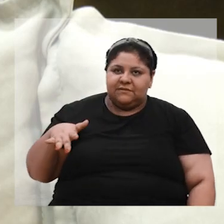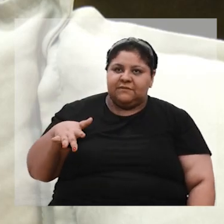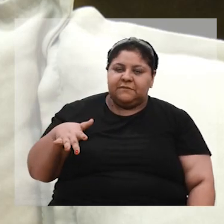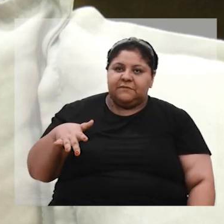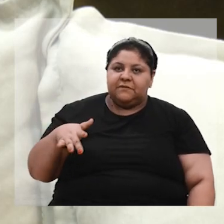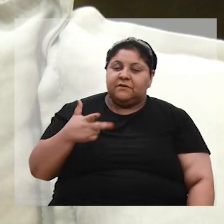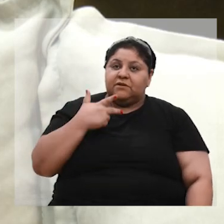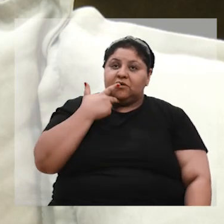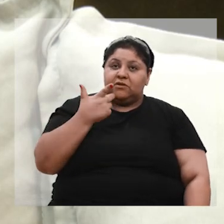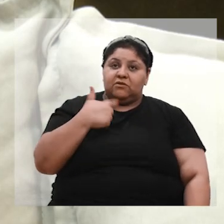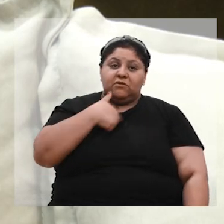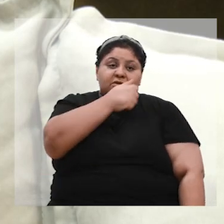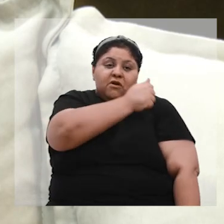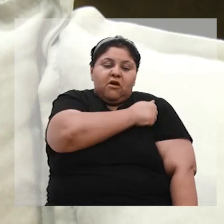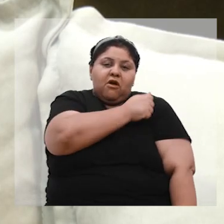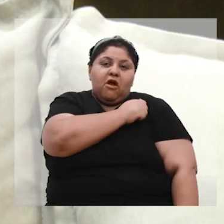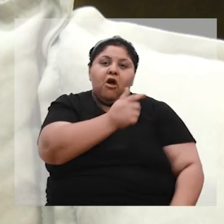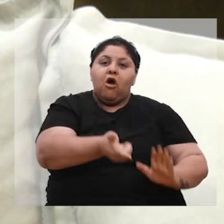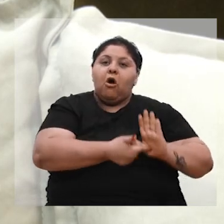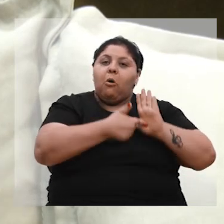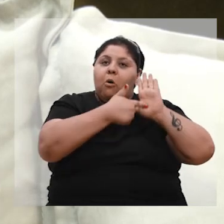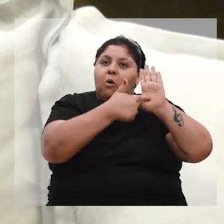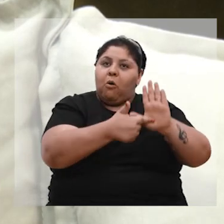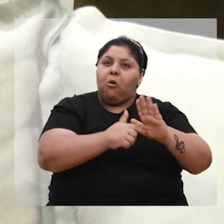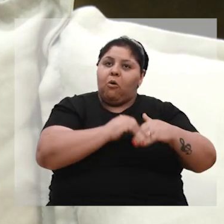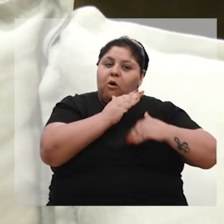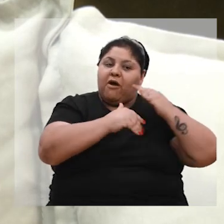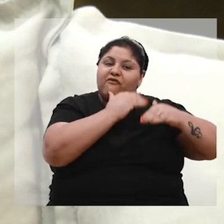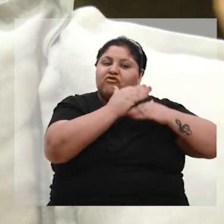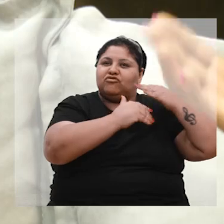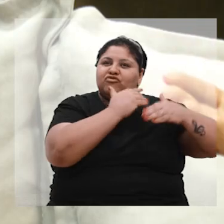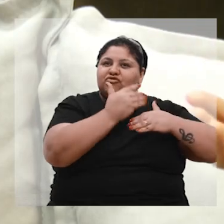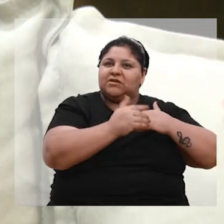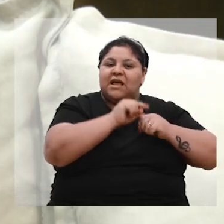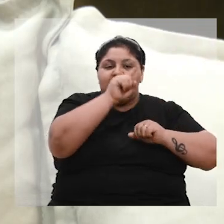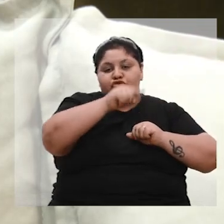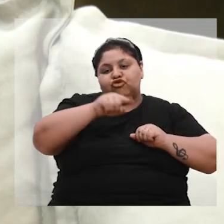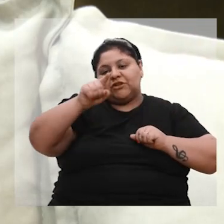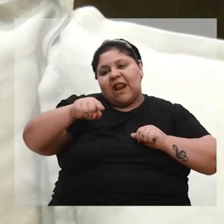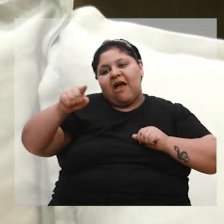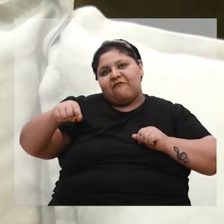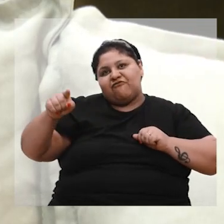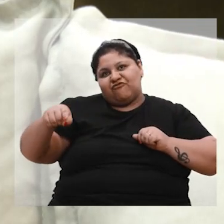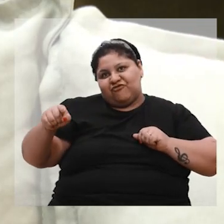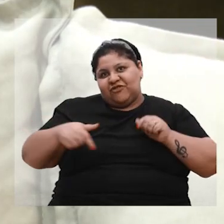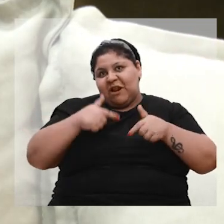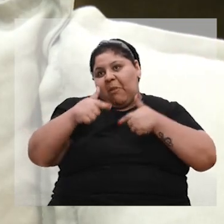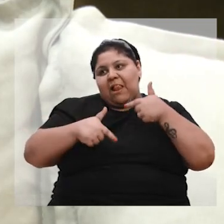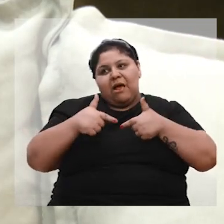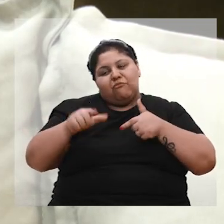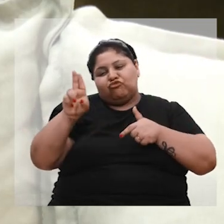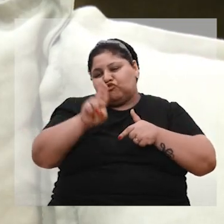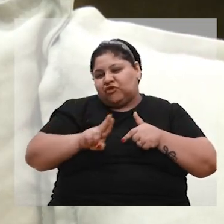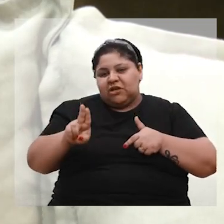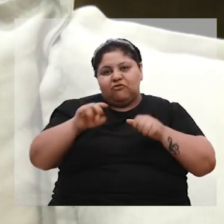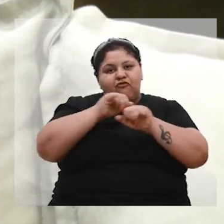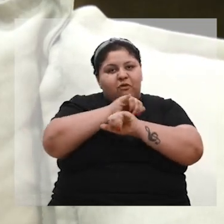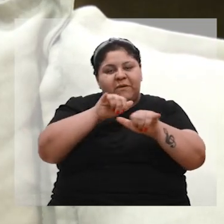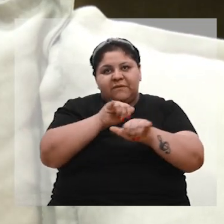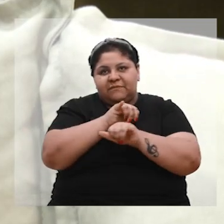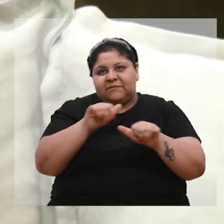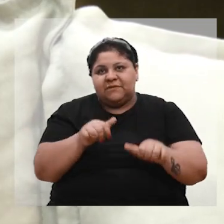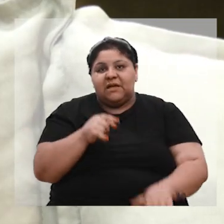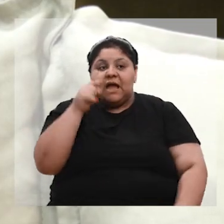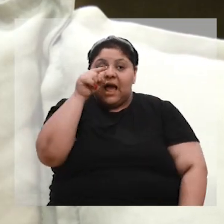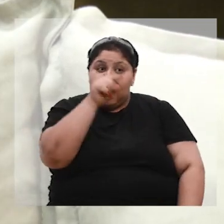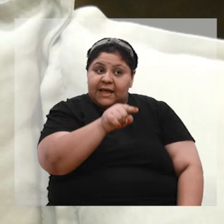crianças, né? Eu até digo, os meus alunos, eu mostro para eles a evolução deles nos gráficos, né? Lá na escola a gente trabalha muito com gráficos, com